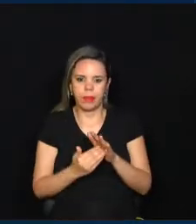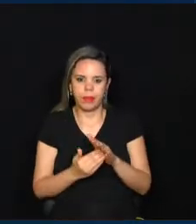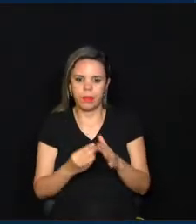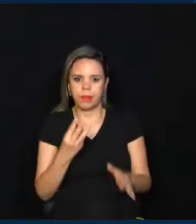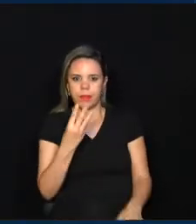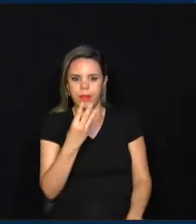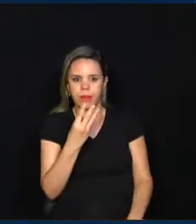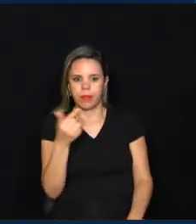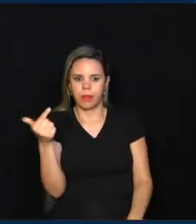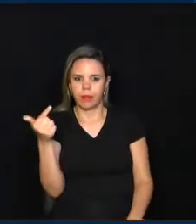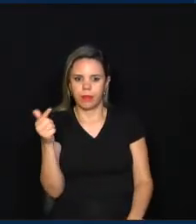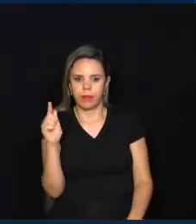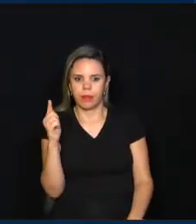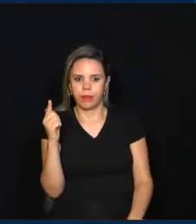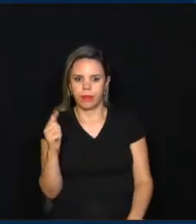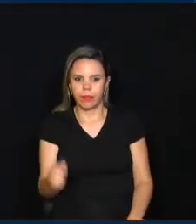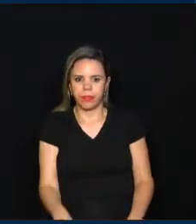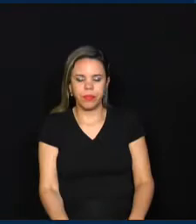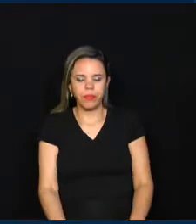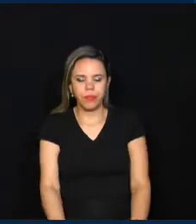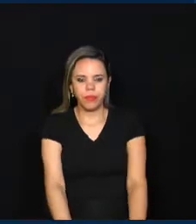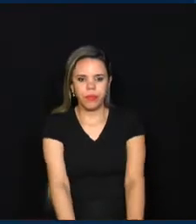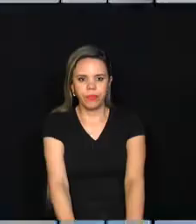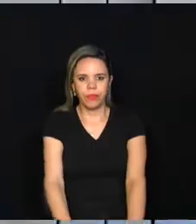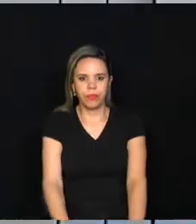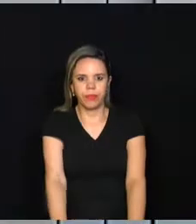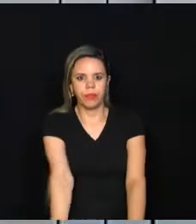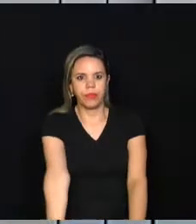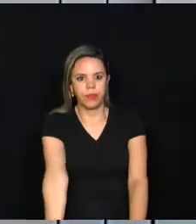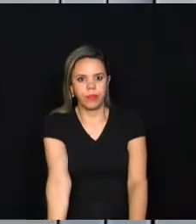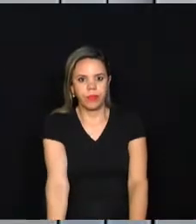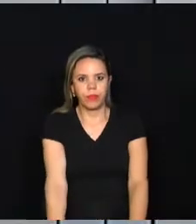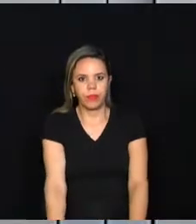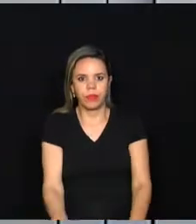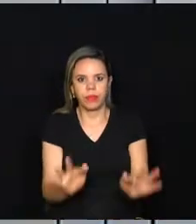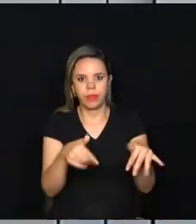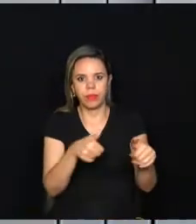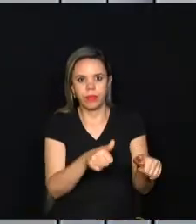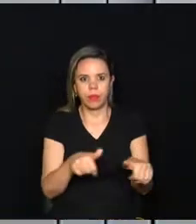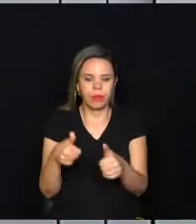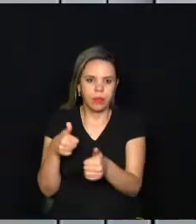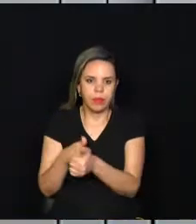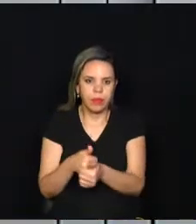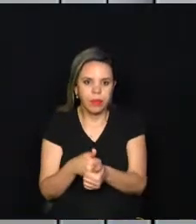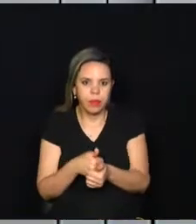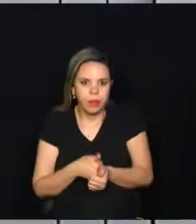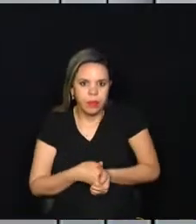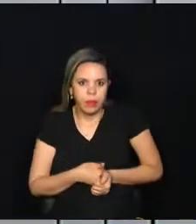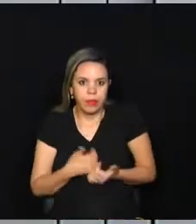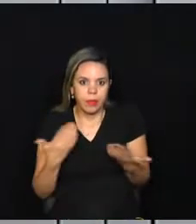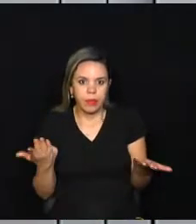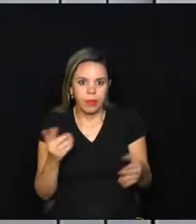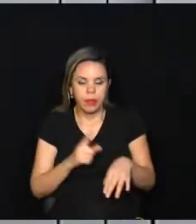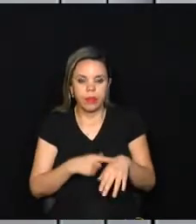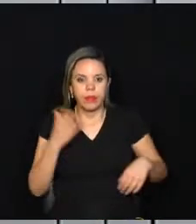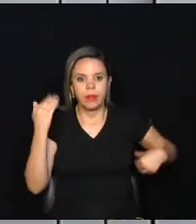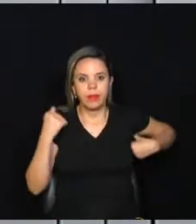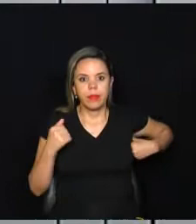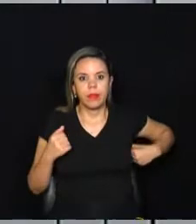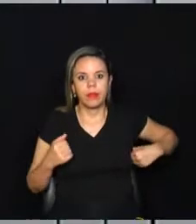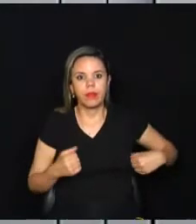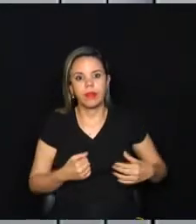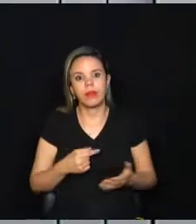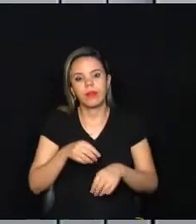a máxima de 32 graus. Fim de semana batendo a porta, então é hora de sabermos